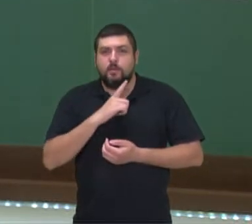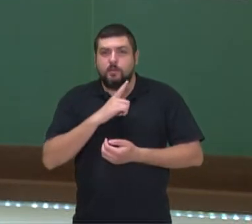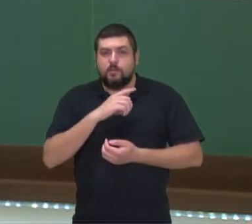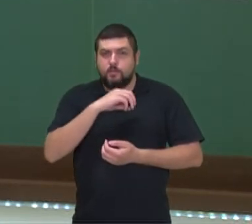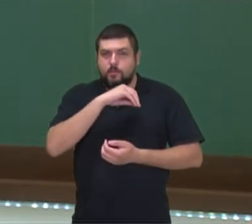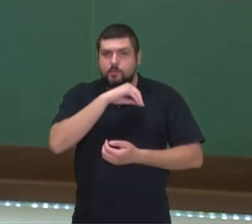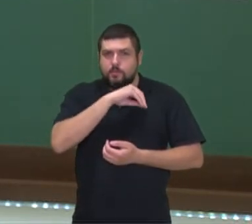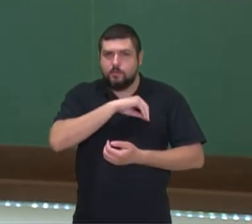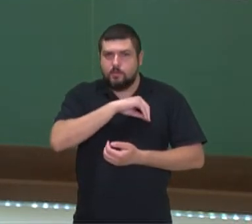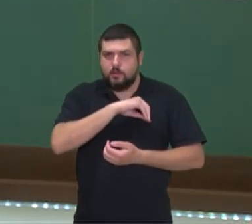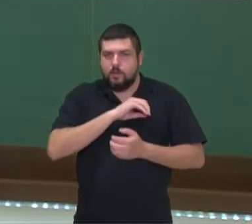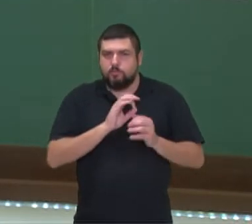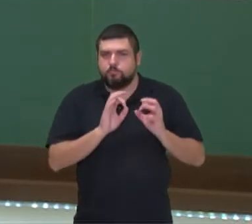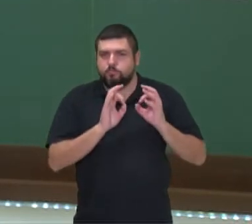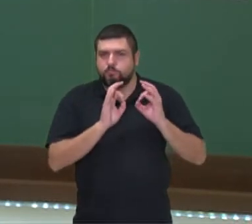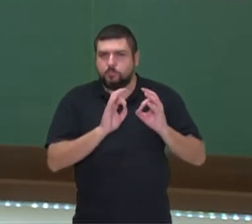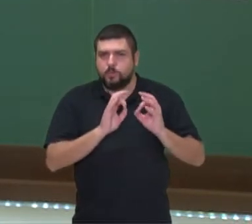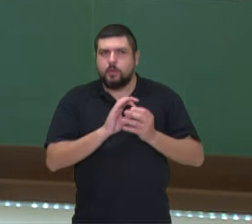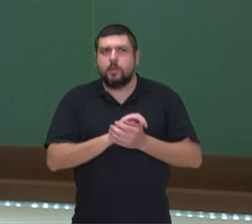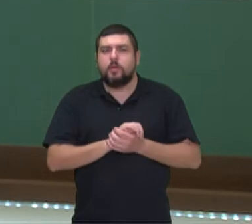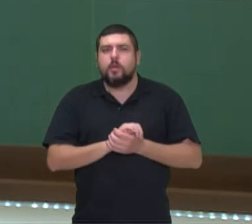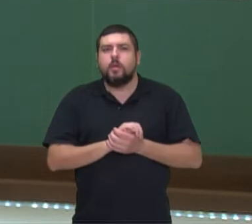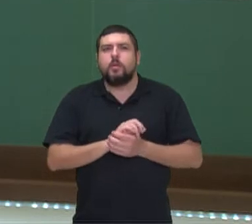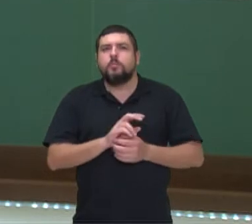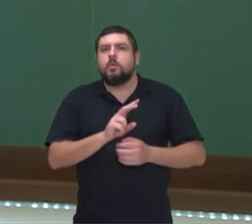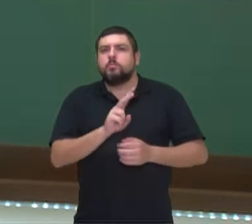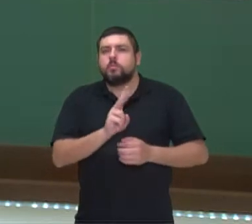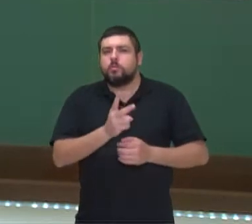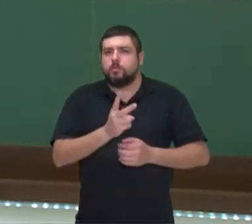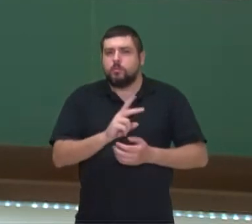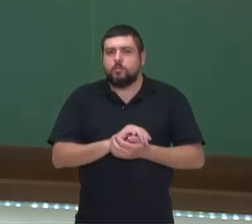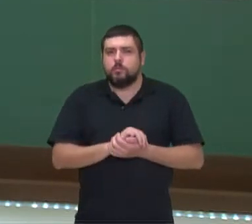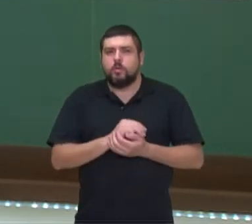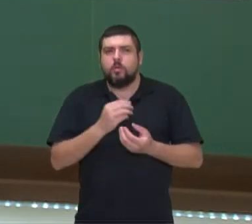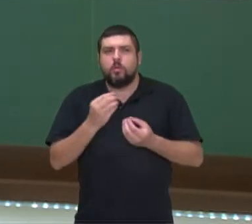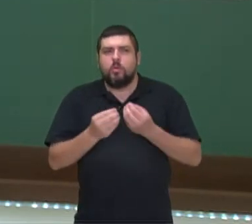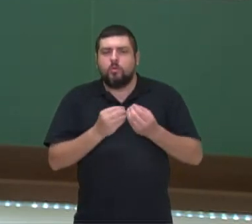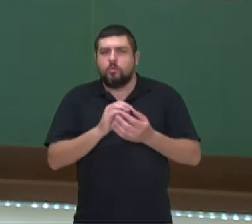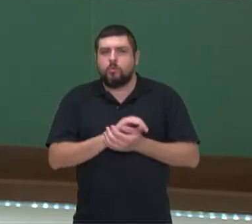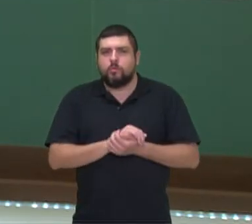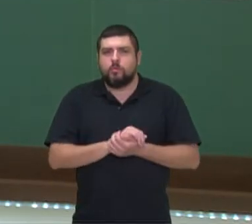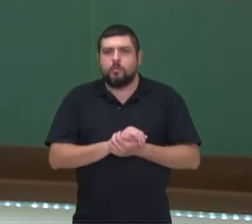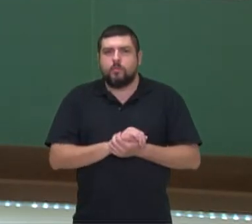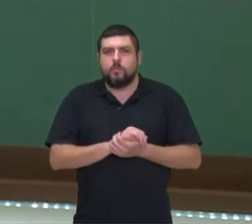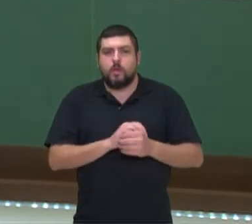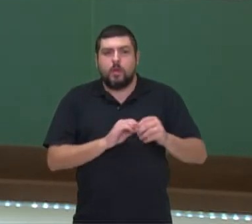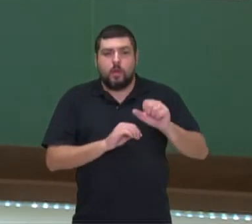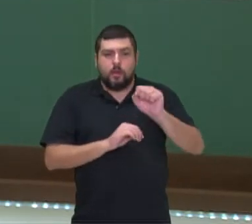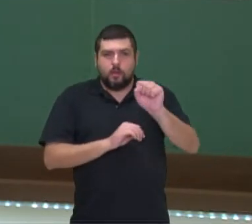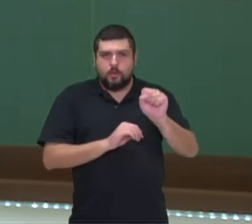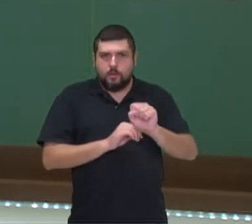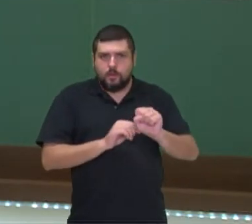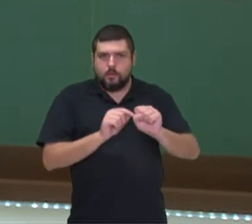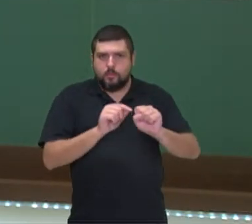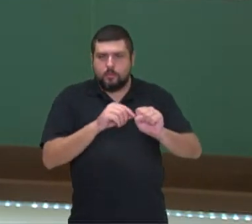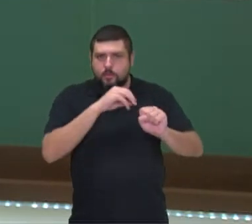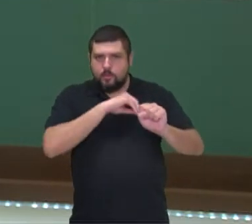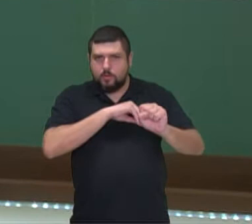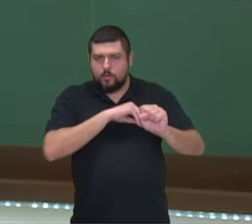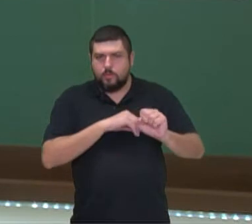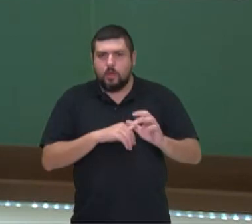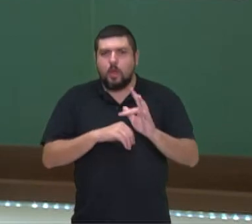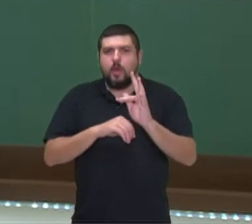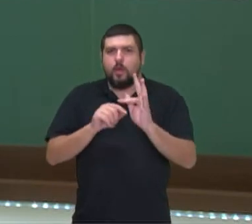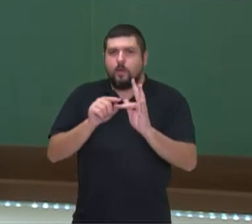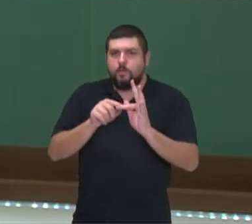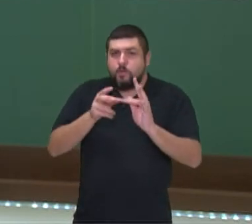né? Então, representando isso aqui na função, né? Eu tenho o salário, que é igual ao F, que é a parte fixa, mais